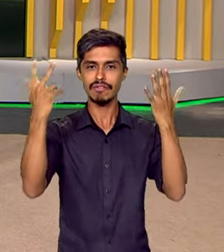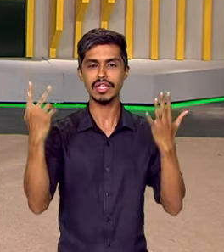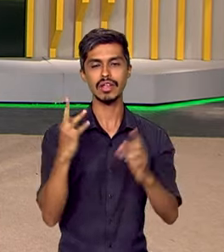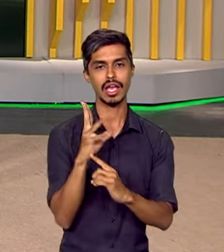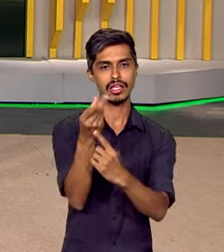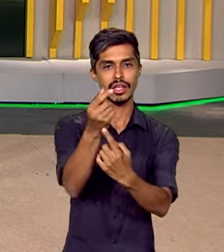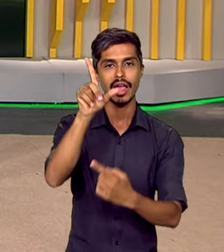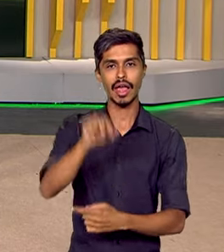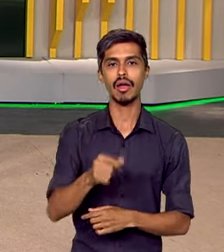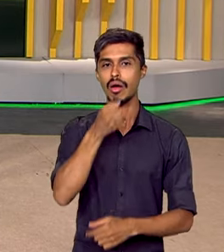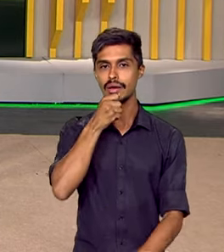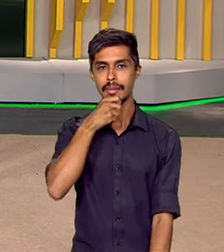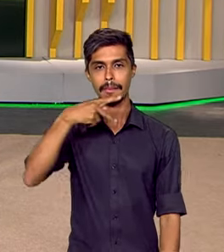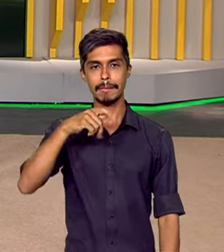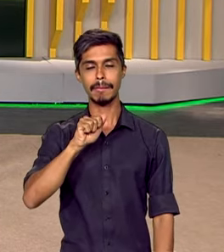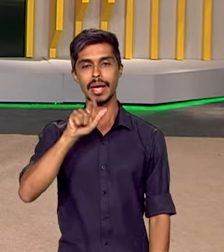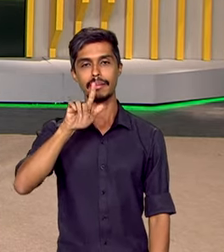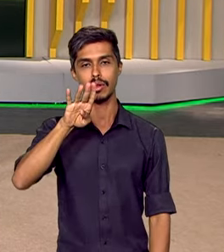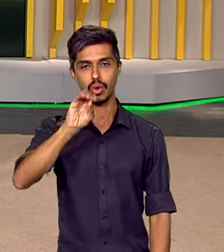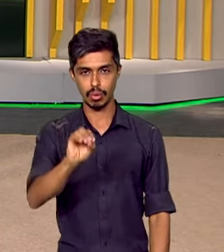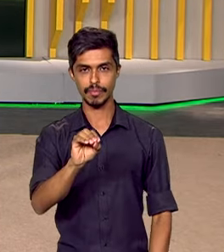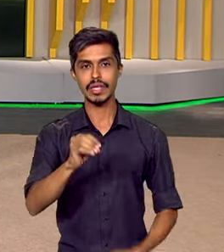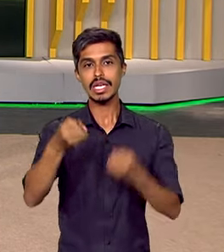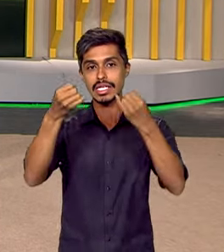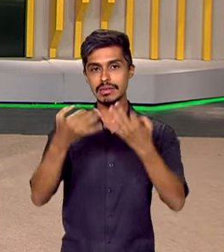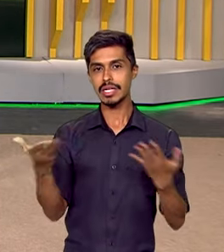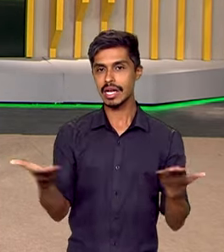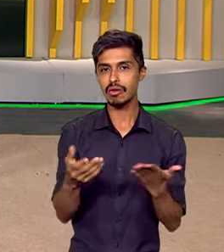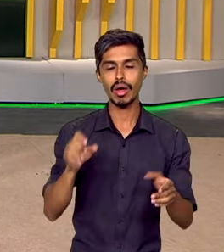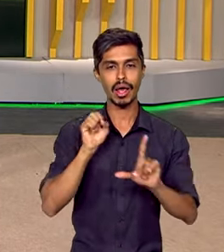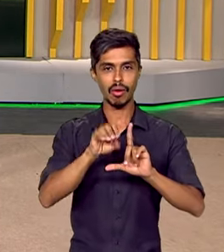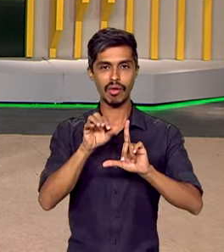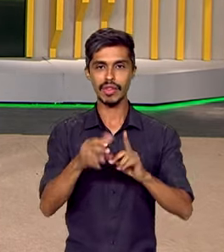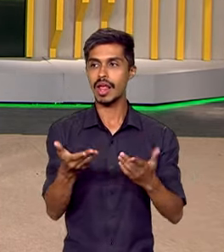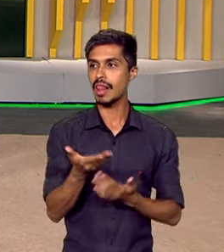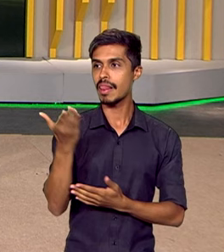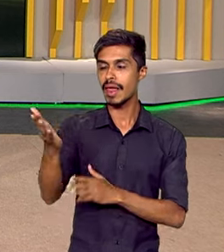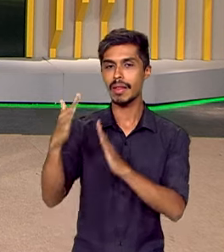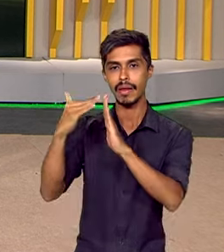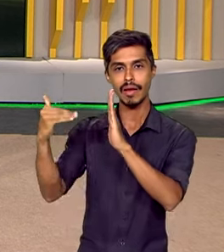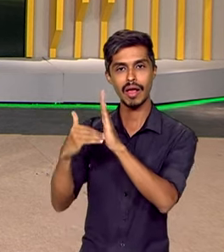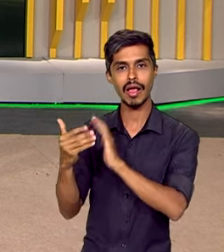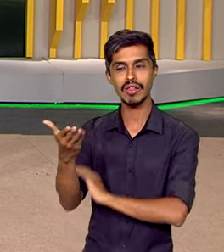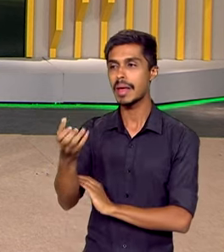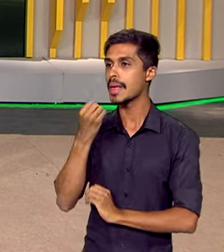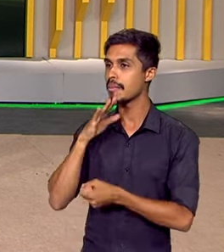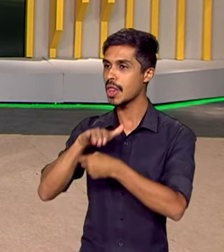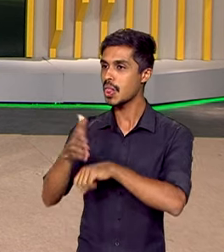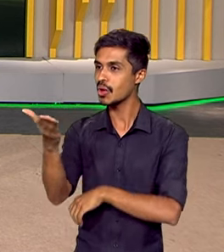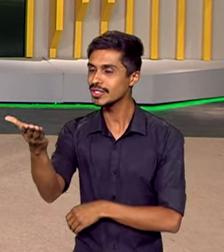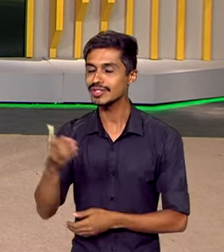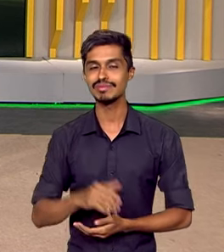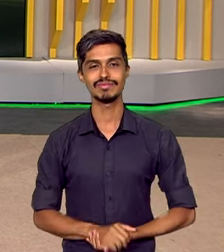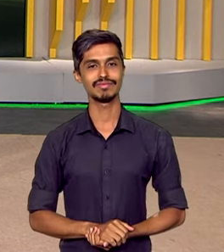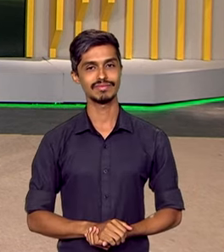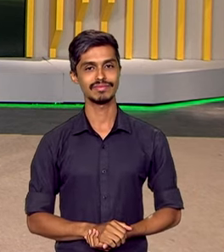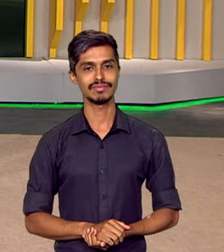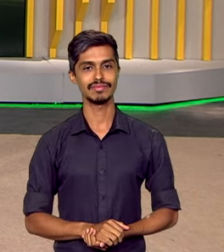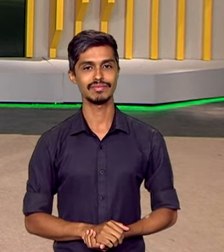artísticos é o repórter Pablo mundim que fala com a gente ao vivo direto do Palácio da Alvorada Boa noite